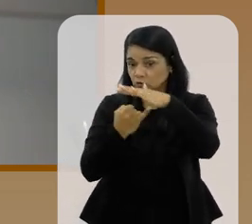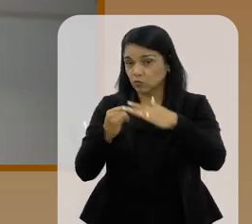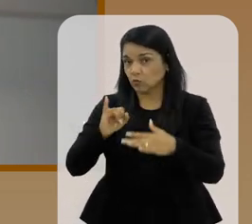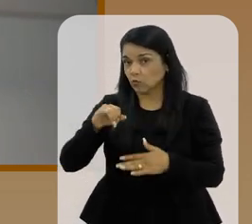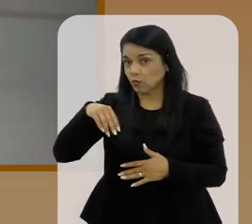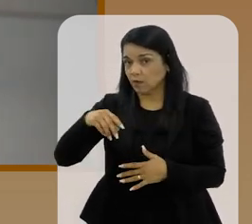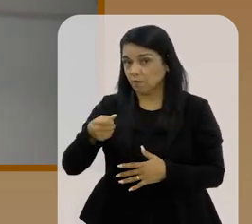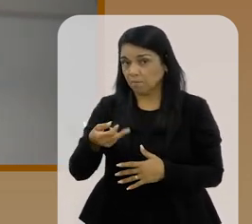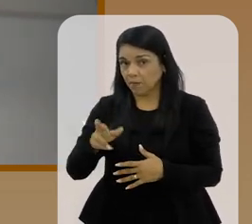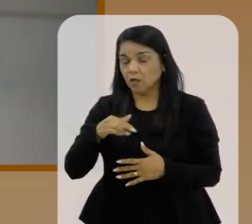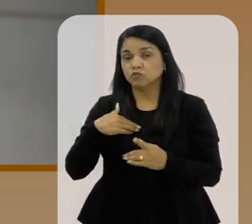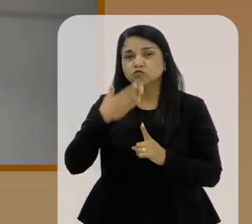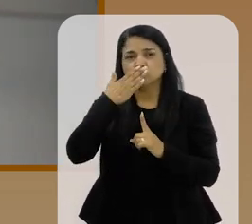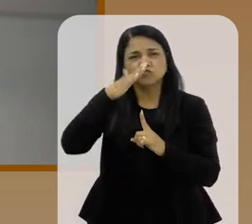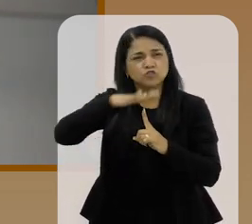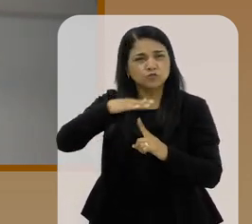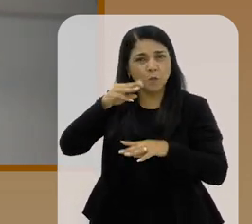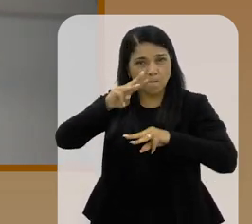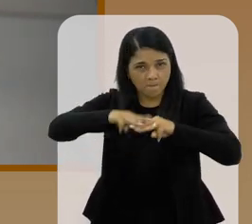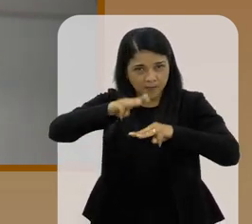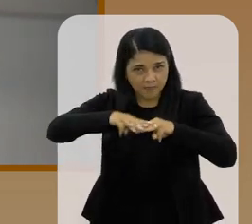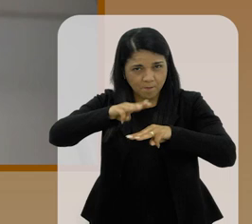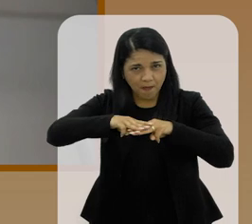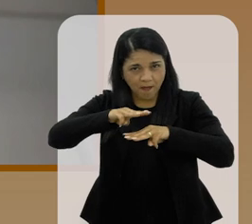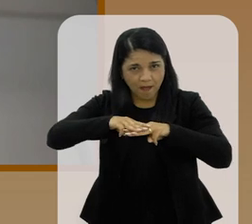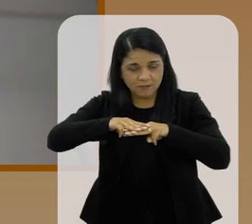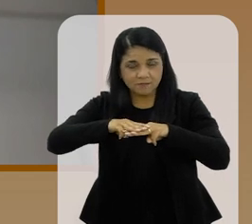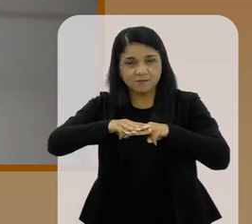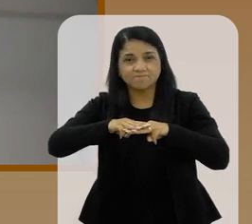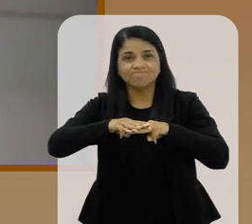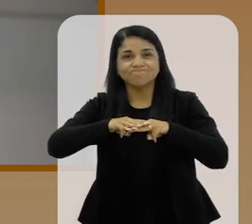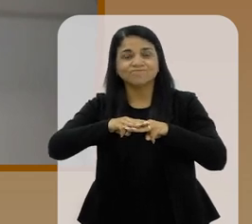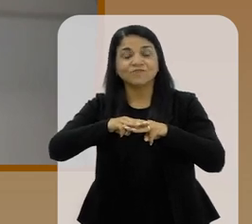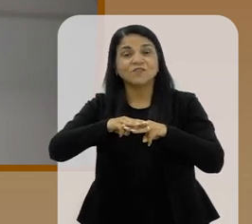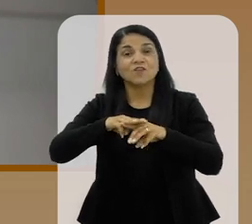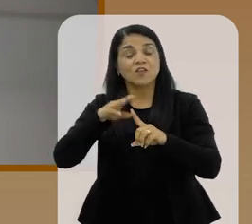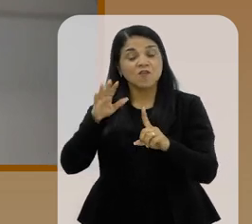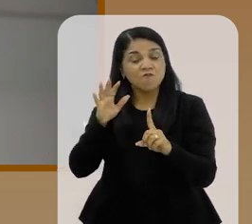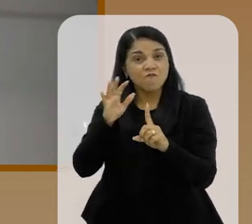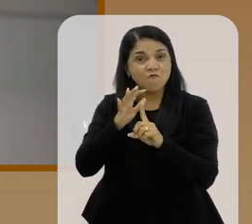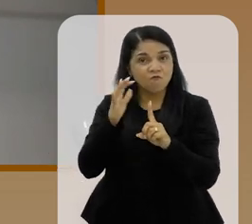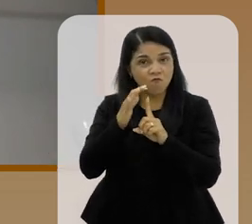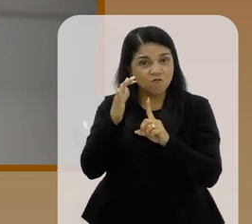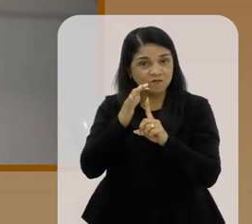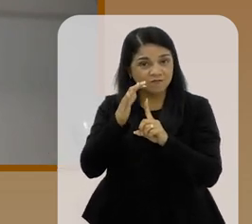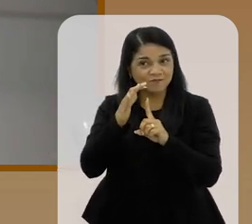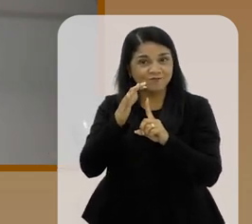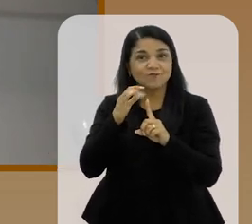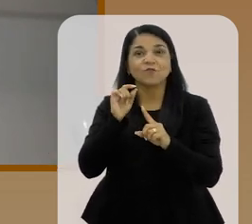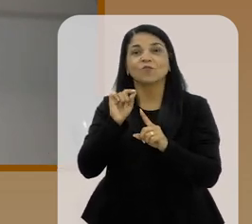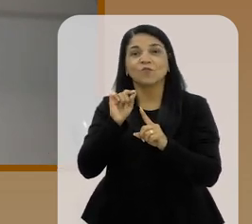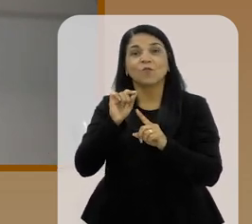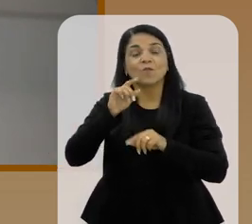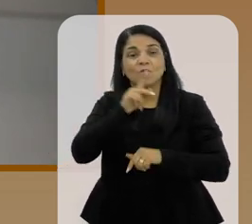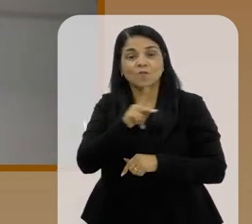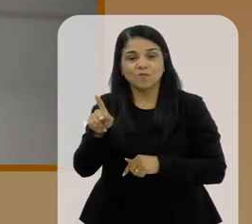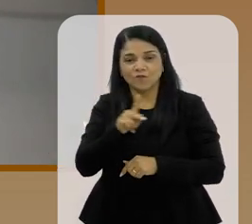IMPA e o tipo de matemática que eu comecei a fazer foi influenciado